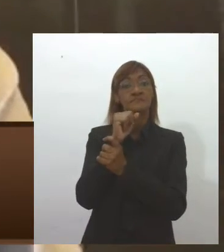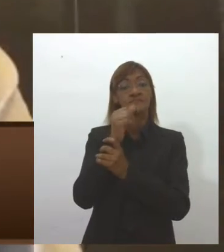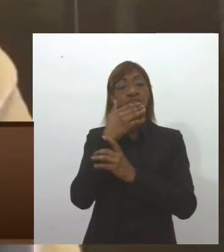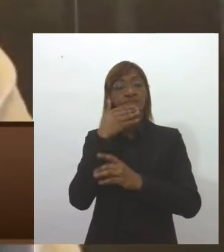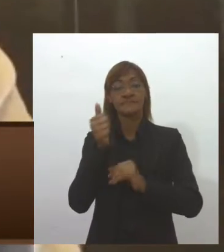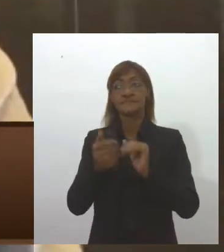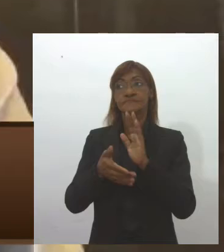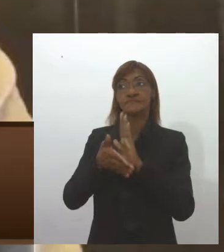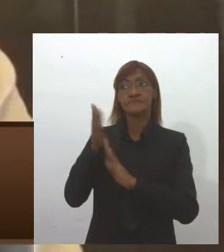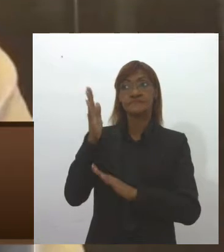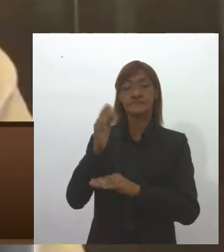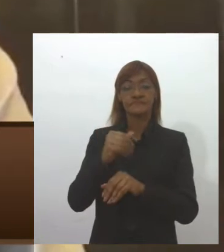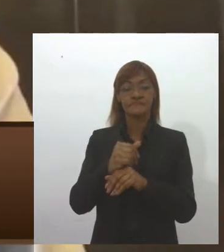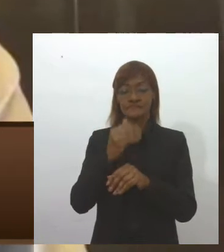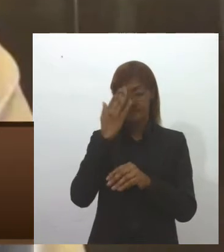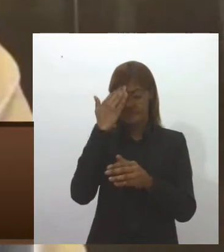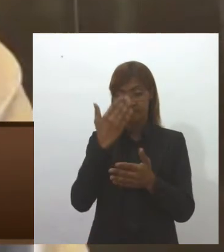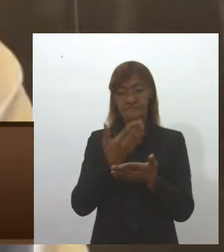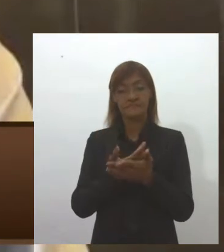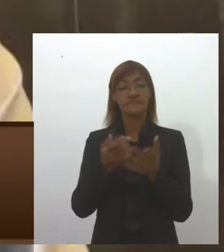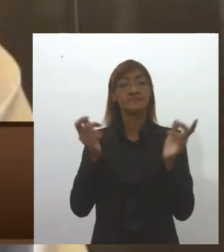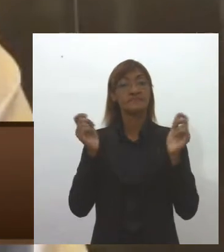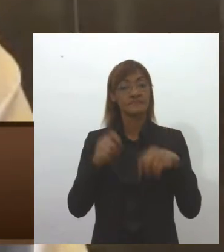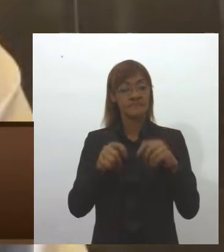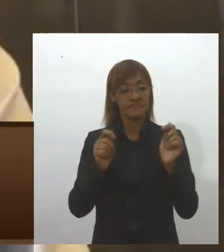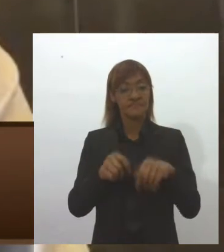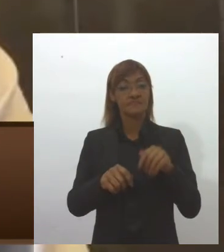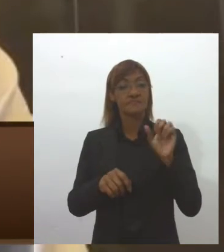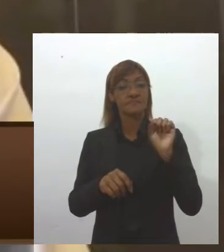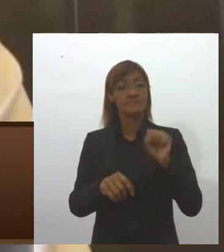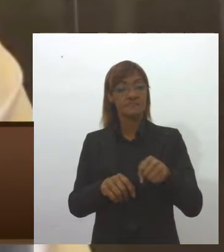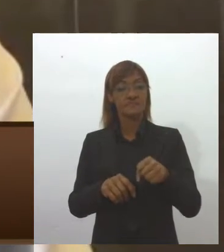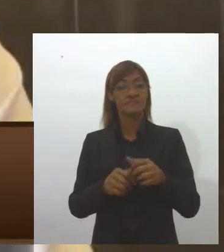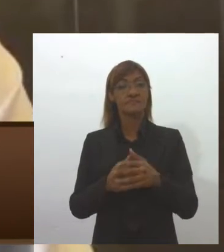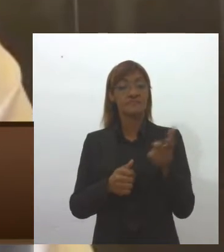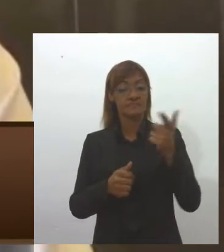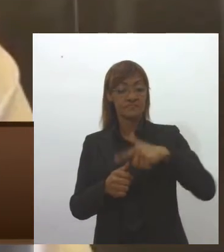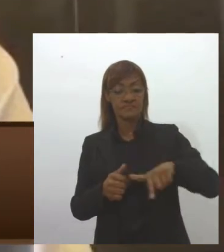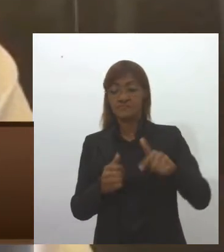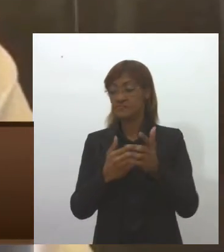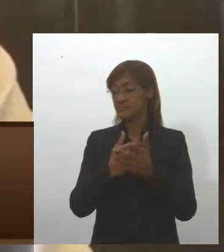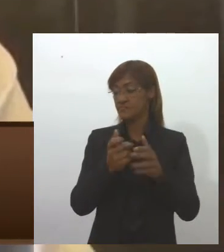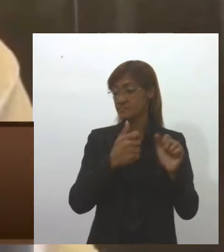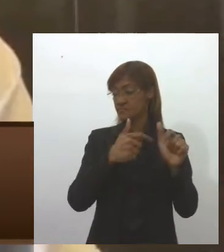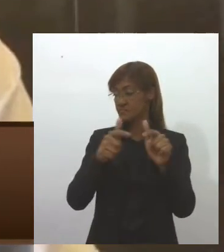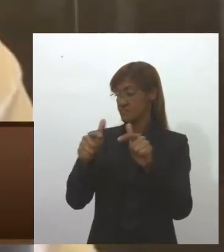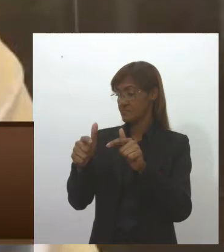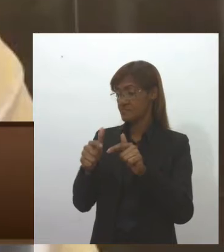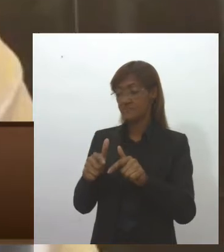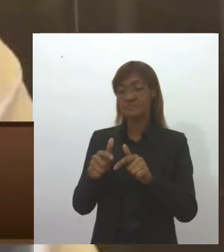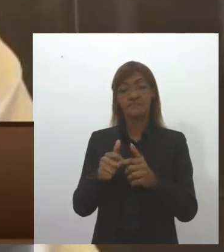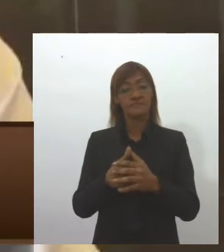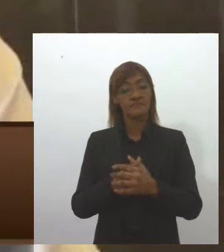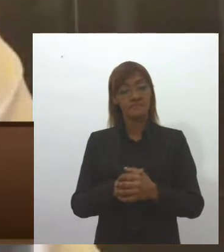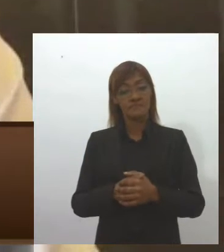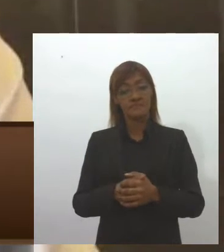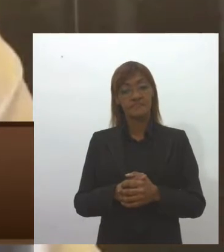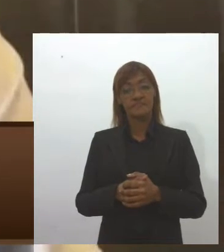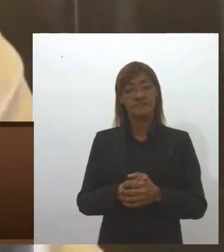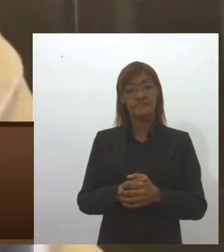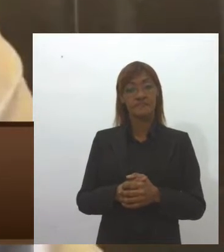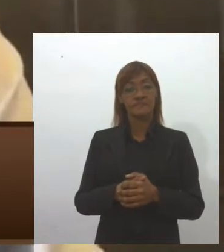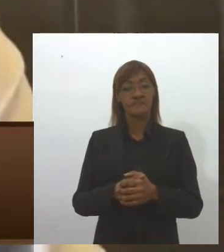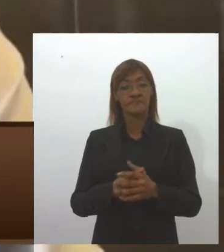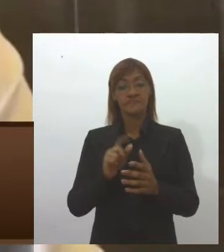gente acredita que a gente pode realmente entrar nesse mercado novamente. Vamos fazer um trabalho, né? Eu acho que depois eu vou falar